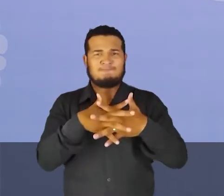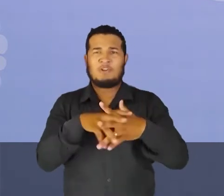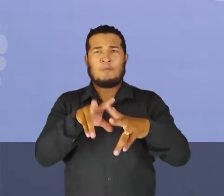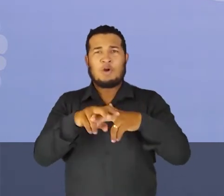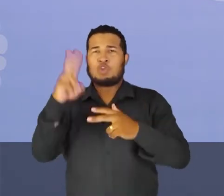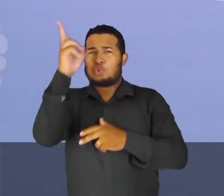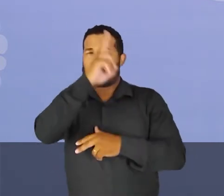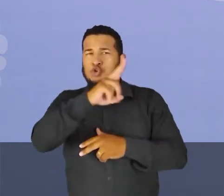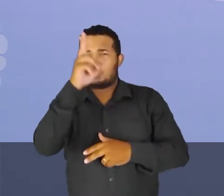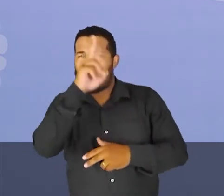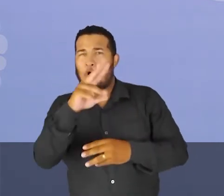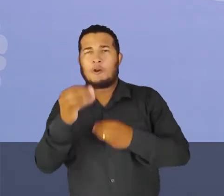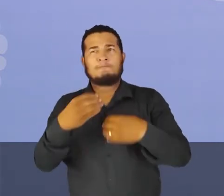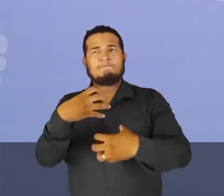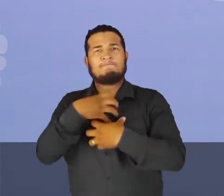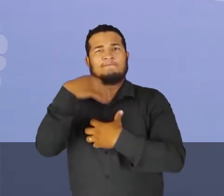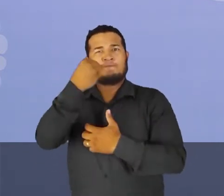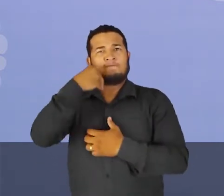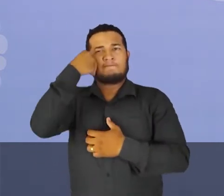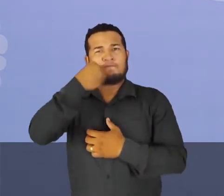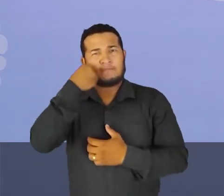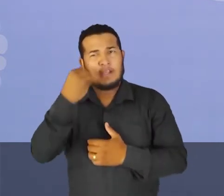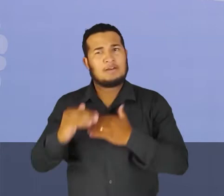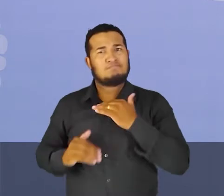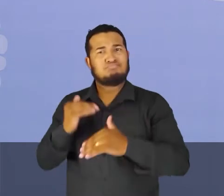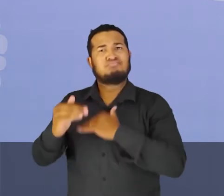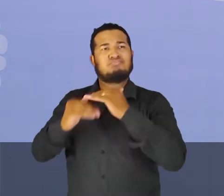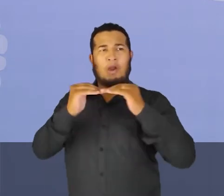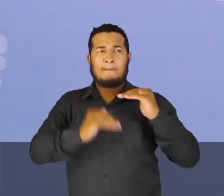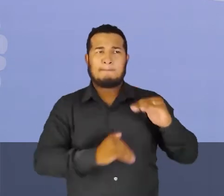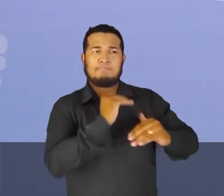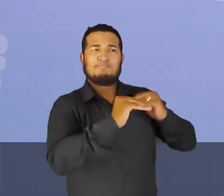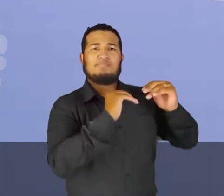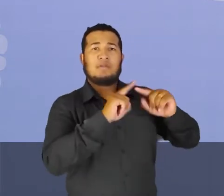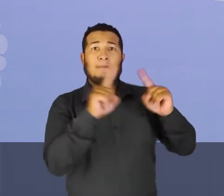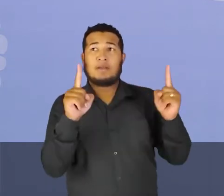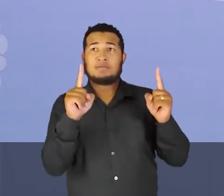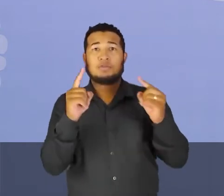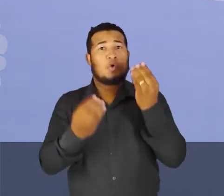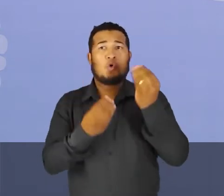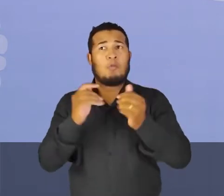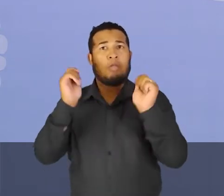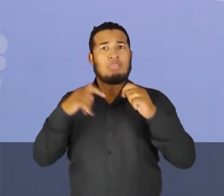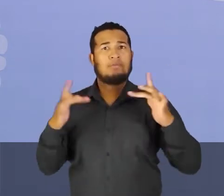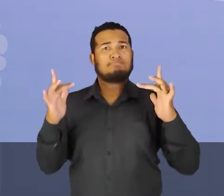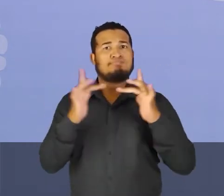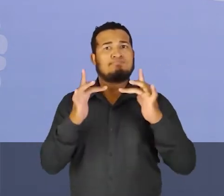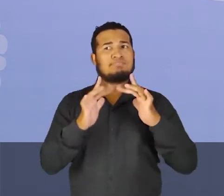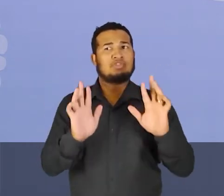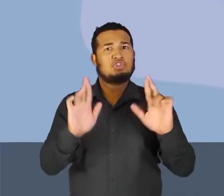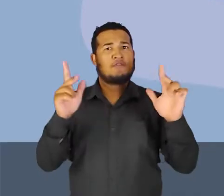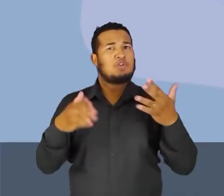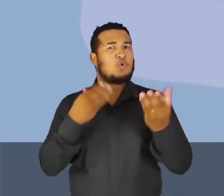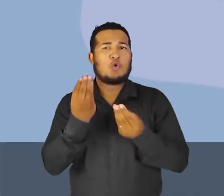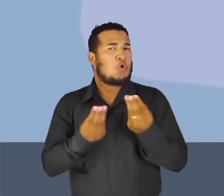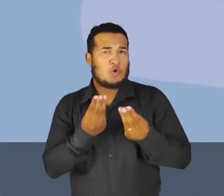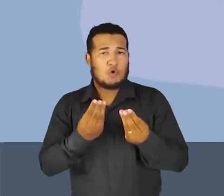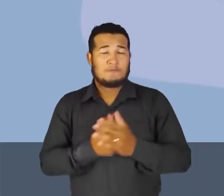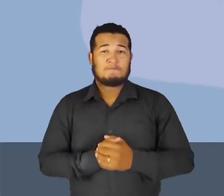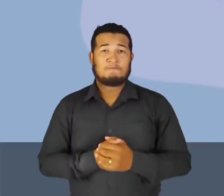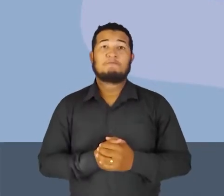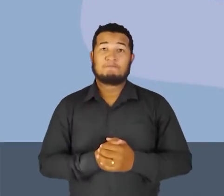seu histórico, por conta da sua origem, da sua formação comportamental, mas como é que nós vamos lidar com as